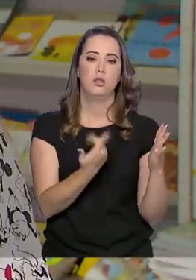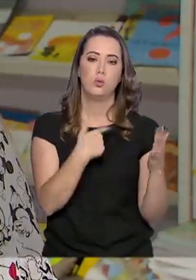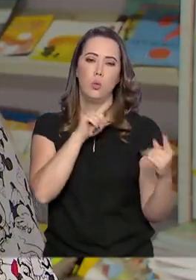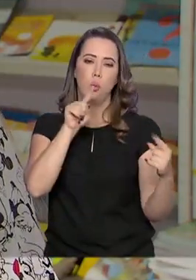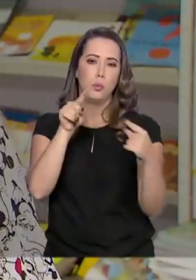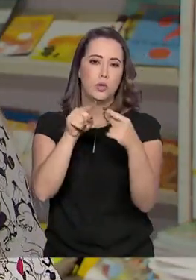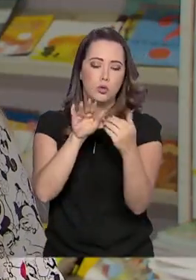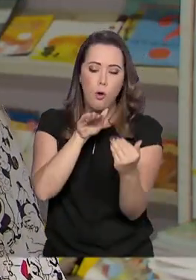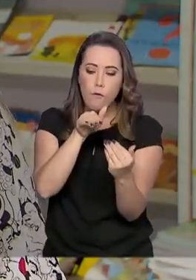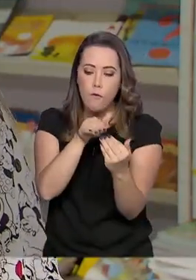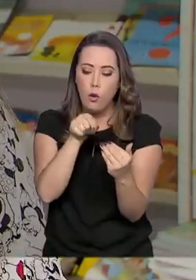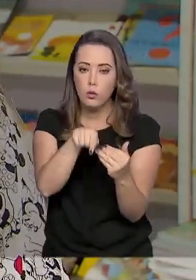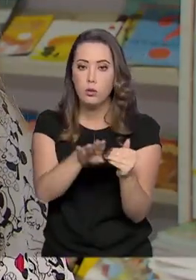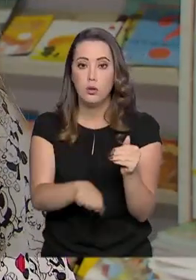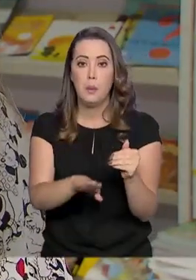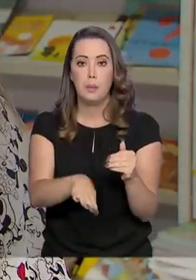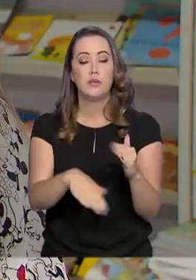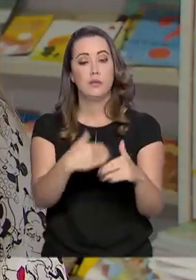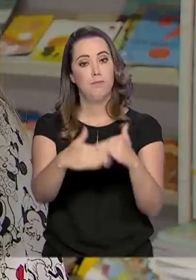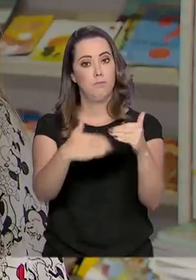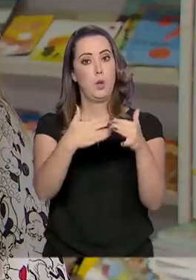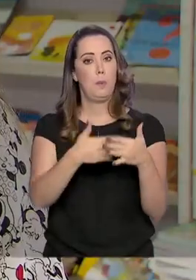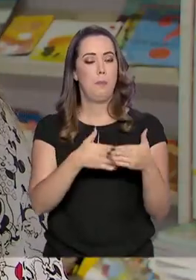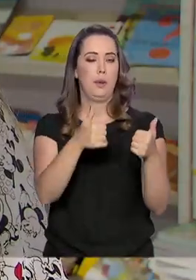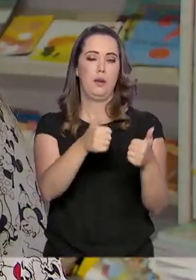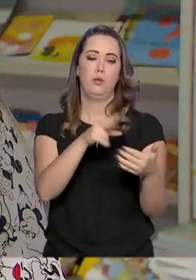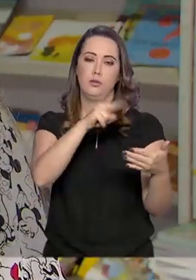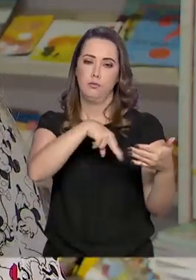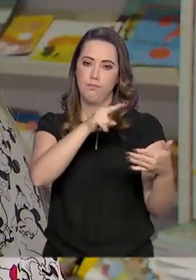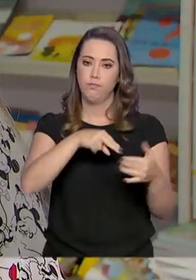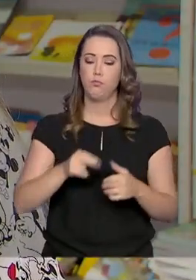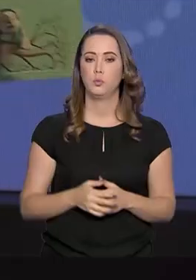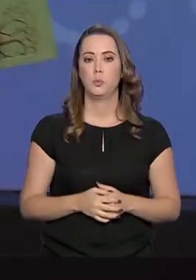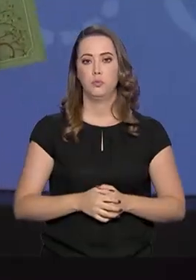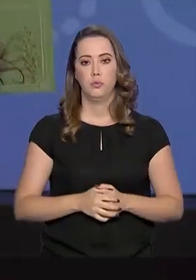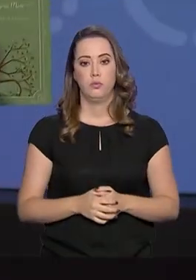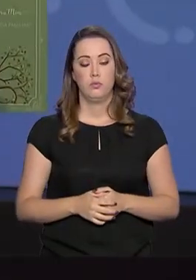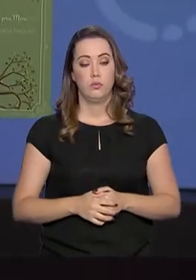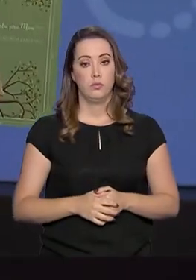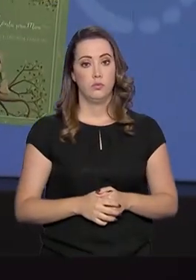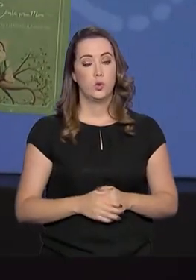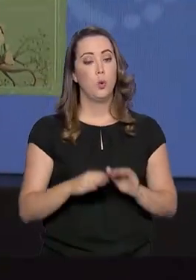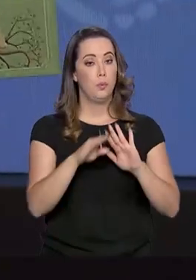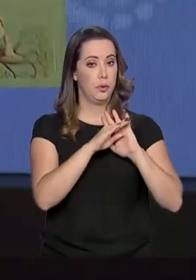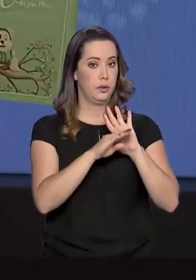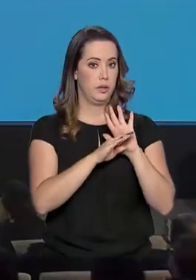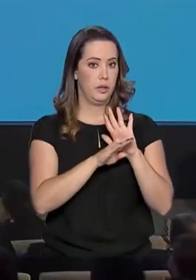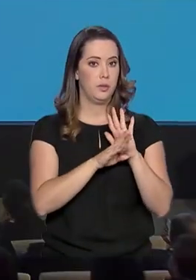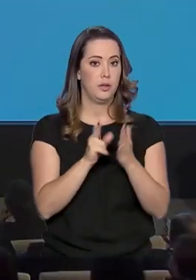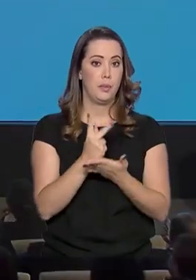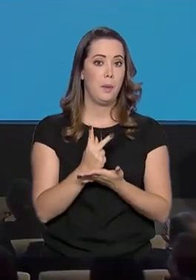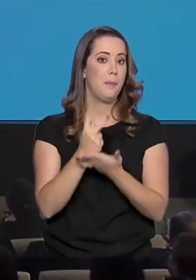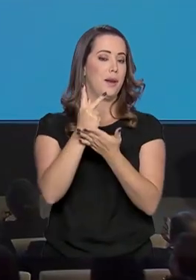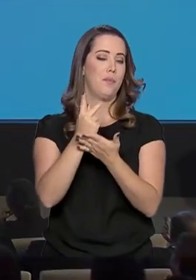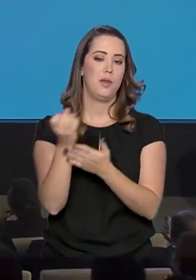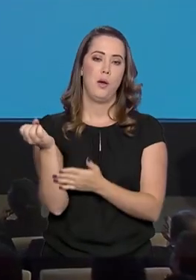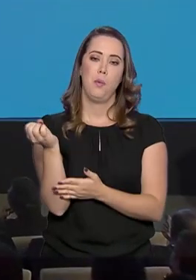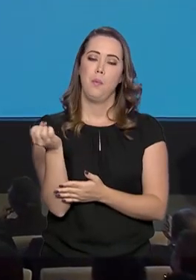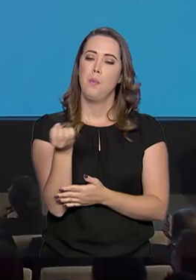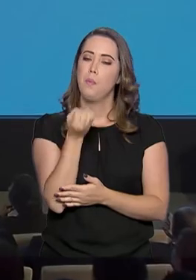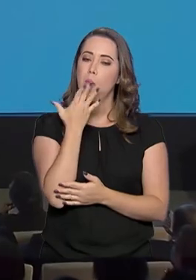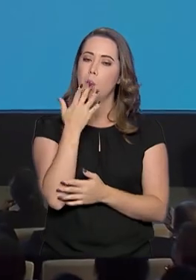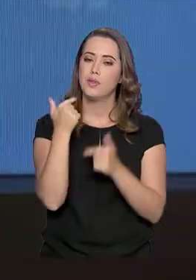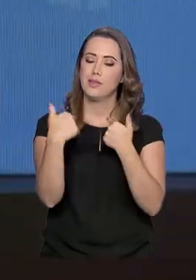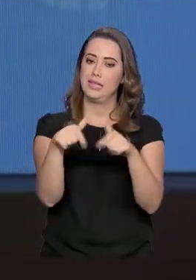para o melhor desempenho desses alunos. O programa também vai premiar boas práticas na